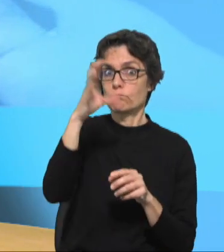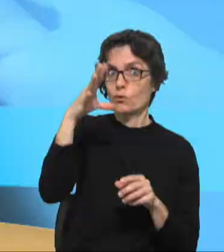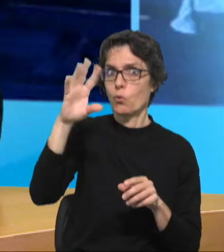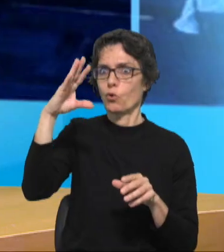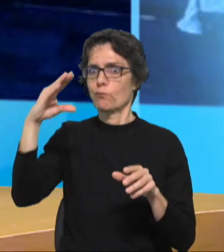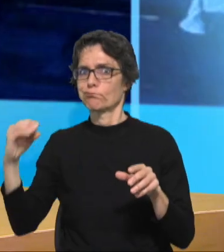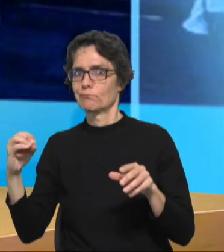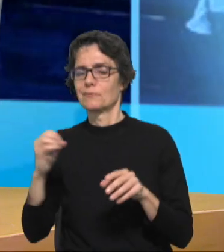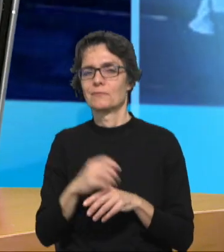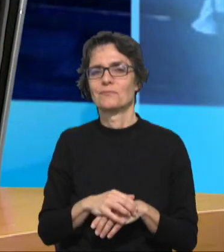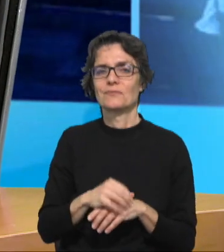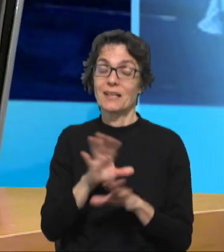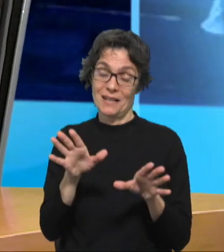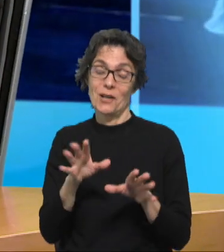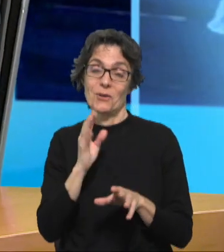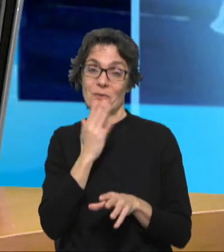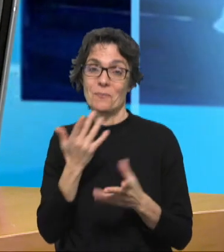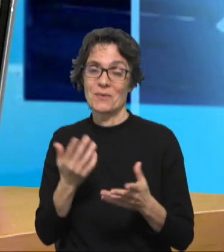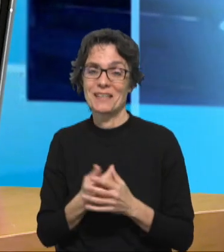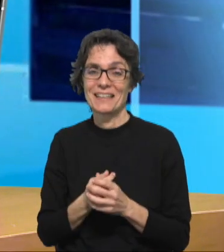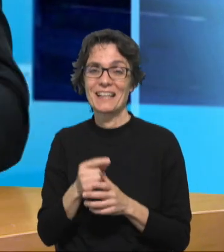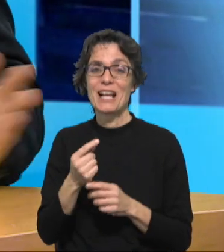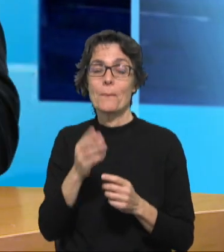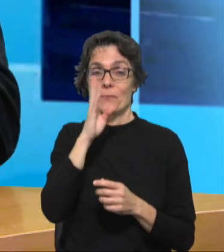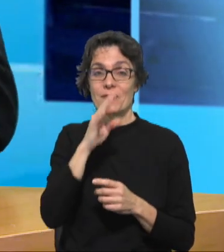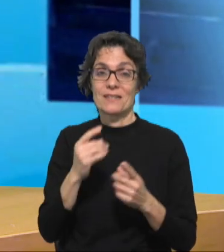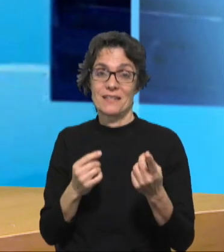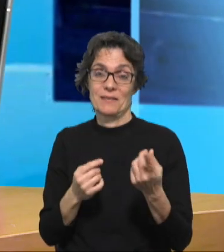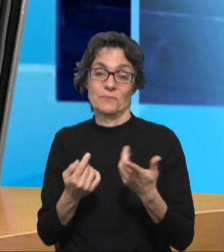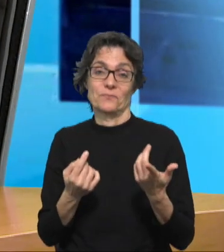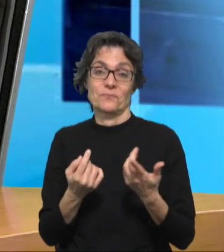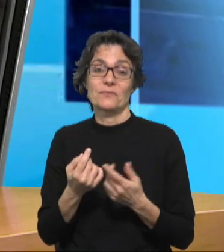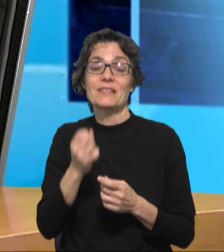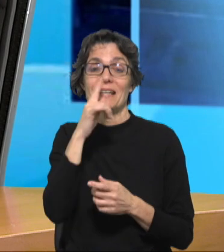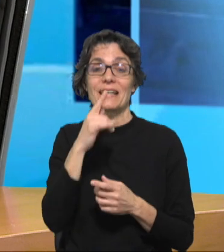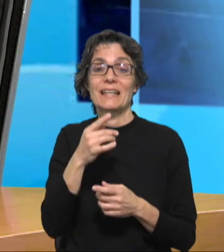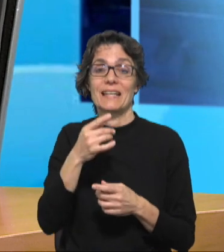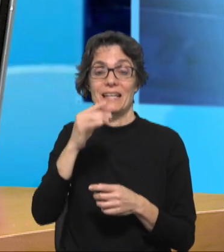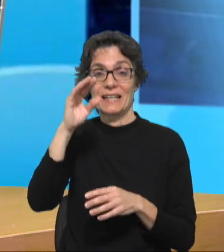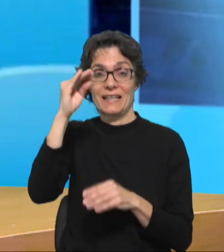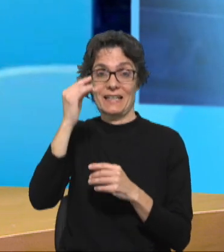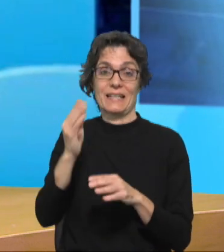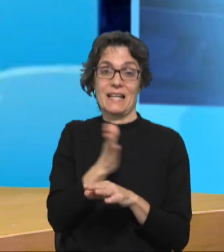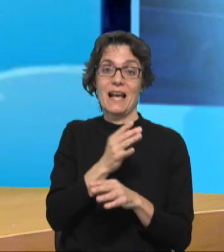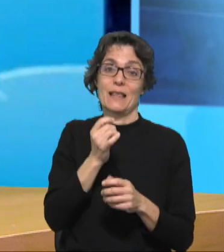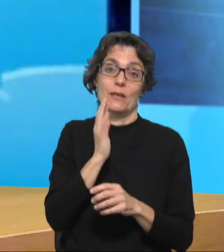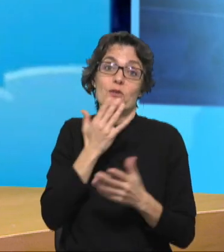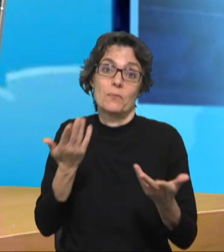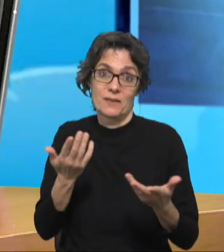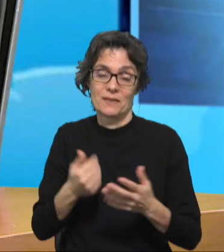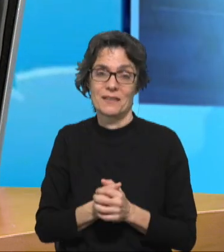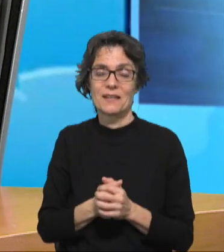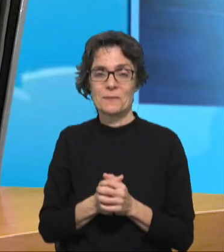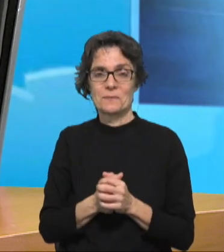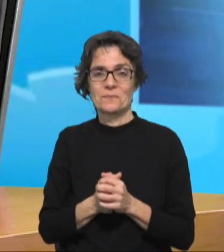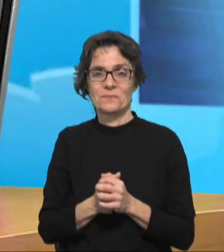sempre o alvo mais fácil, não é? Se o mensageiro vinha comunicar ao rei que a guerra estava a ser perdida, provavelmente ele morria logo, não